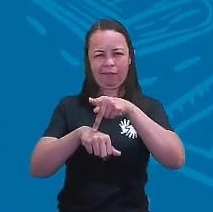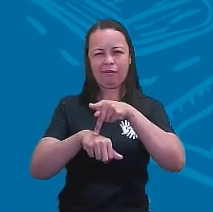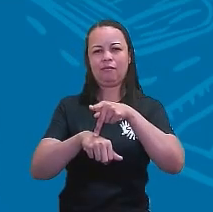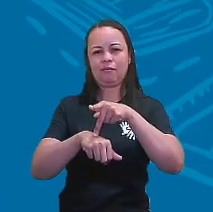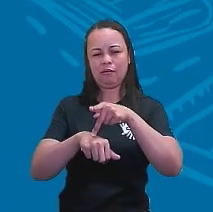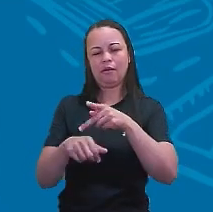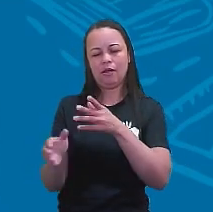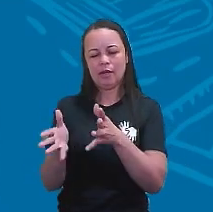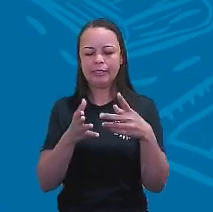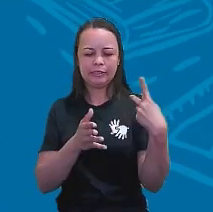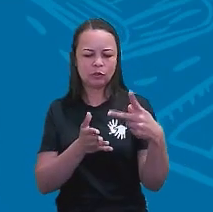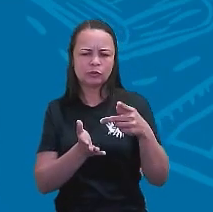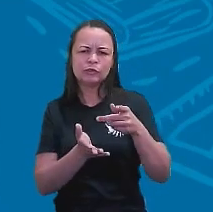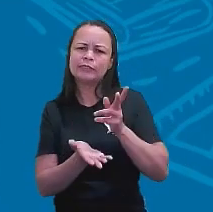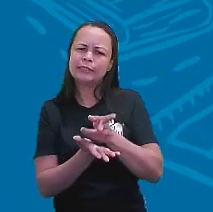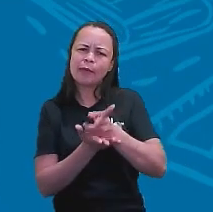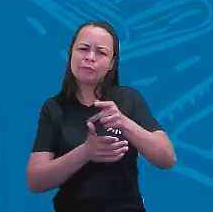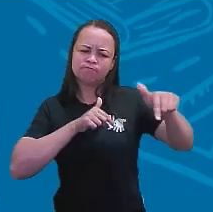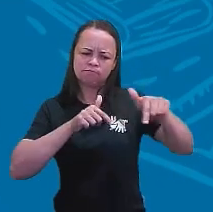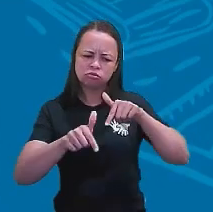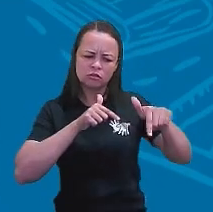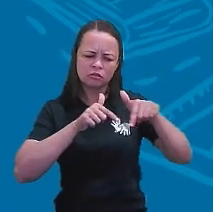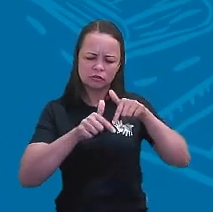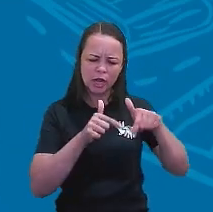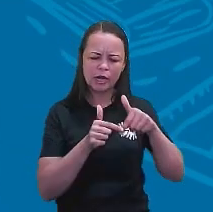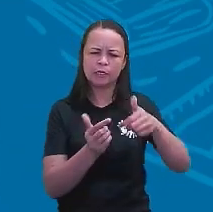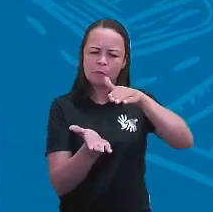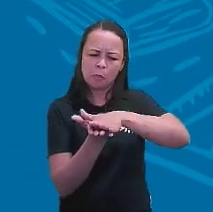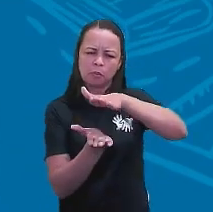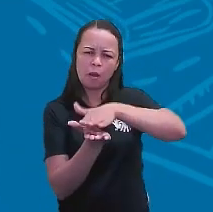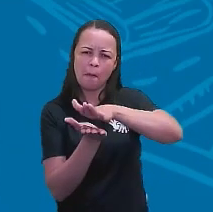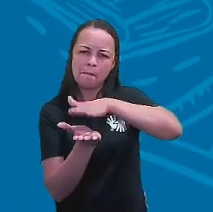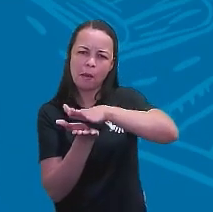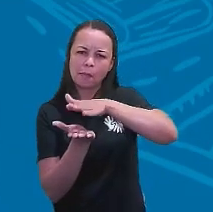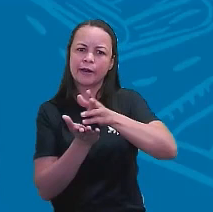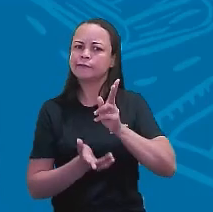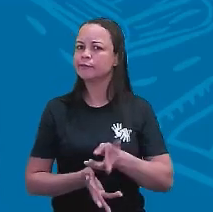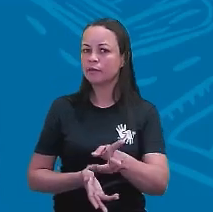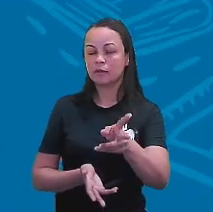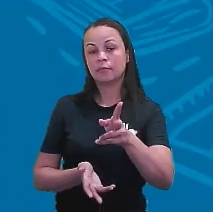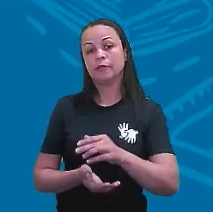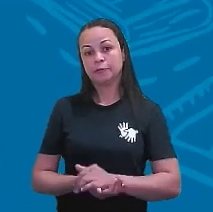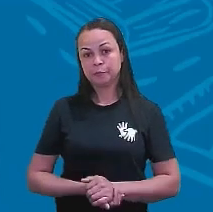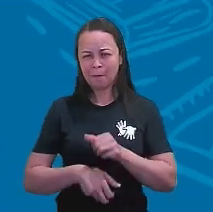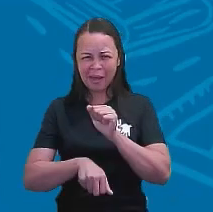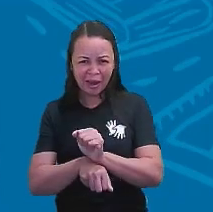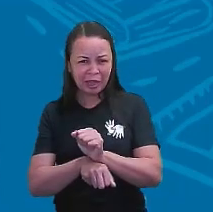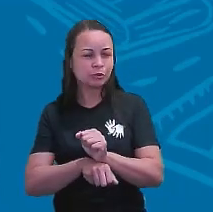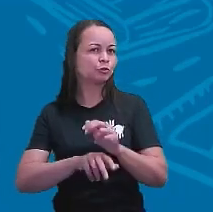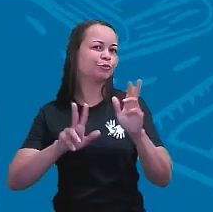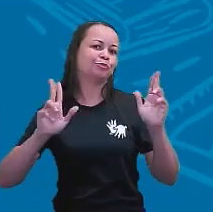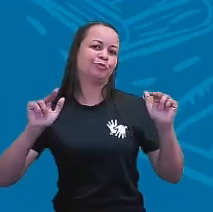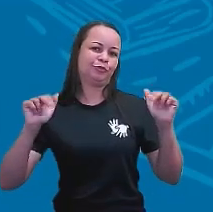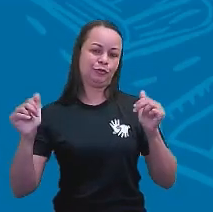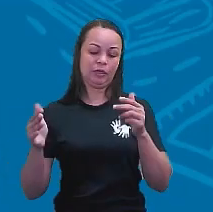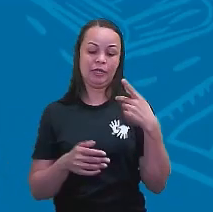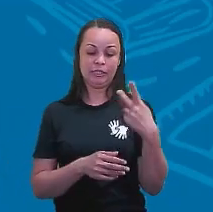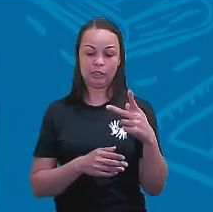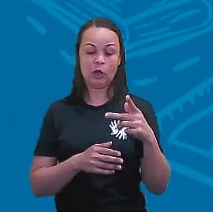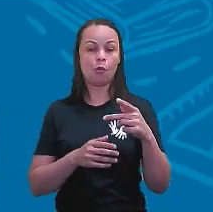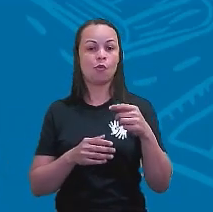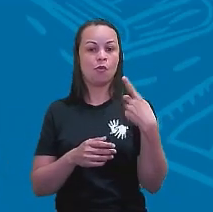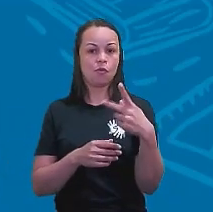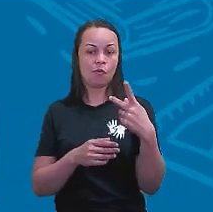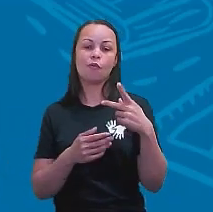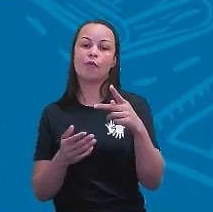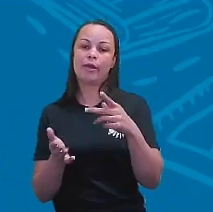trabalho e sempre publicando algo. Ele nunca ficou paradão, não. E aí a gente teve com essa obra, O Fiel e a Pedra, o